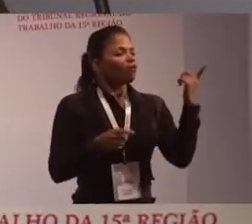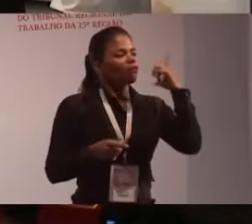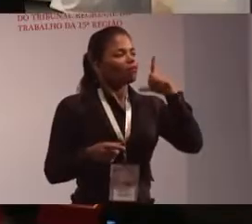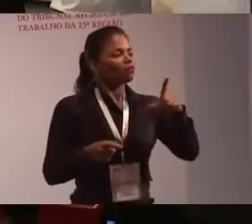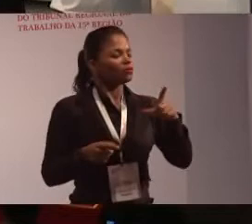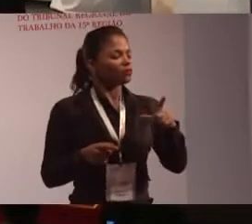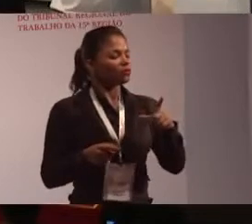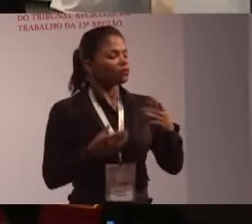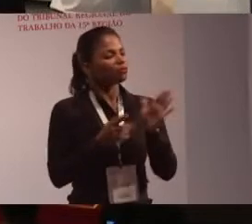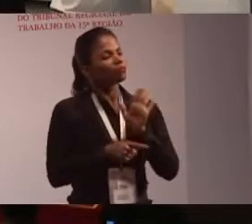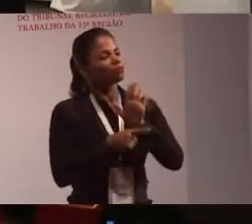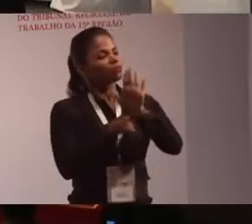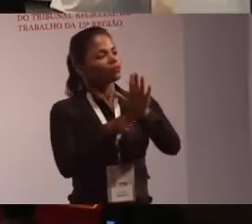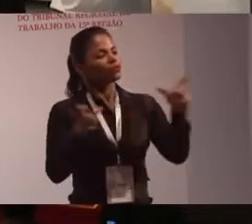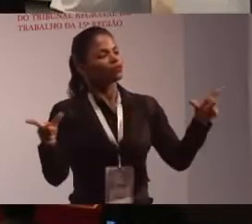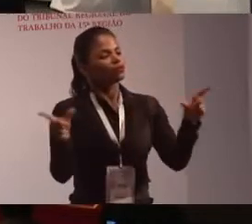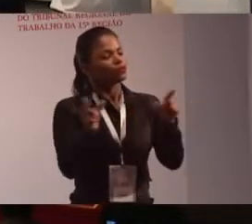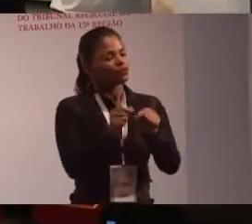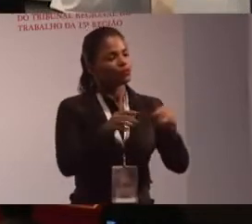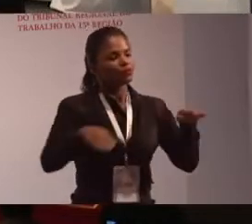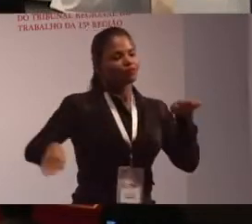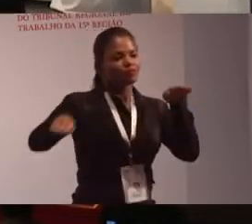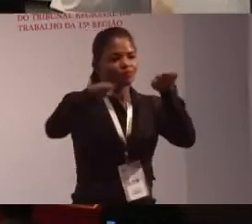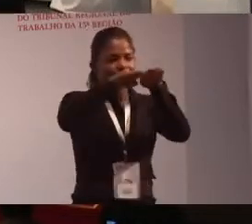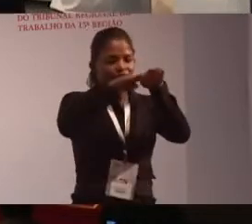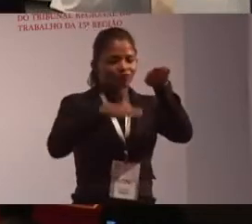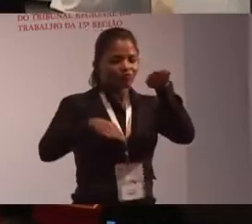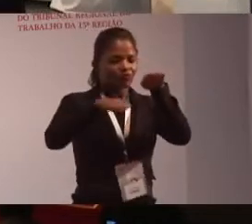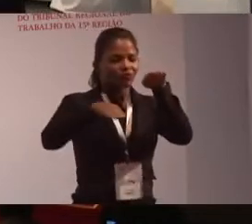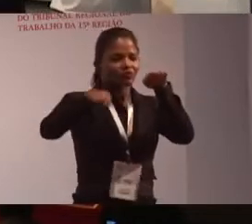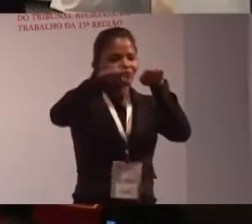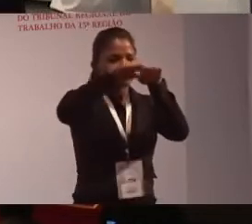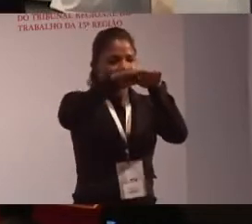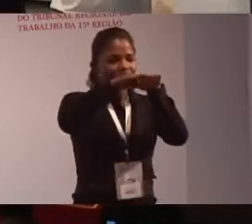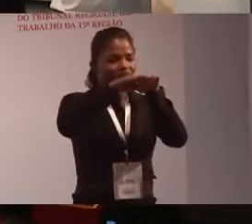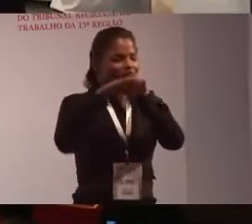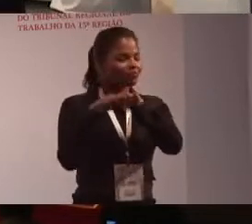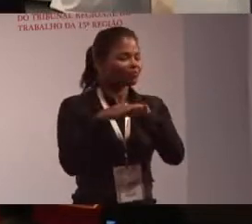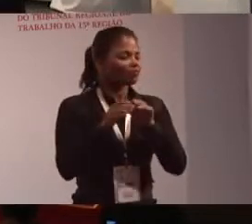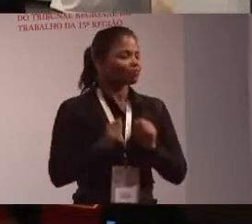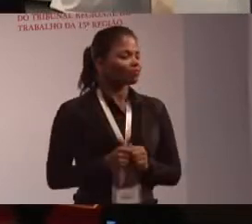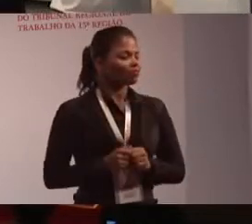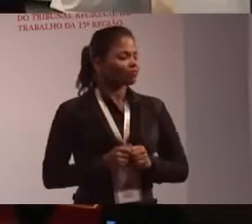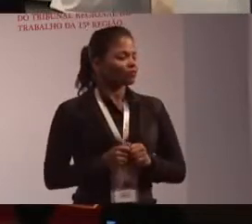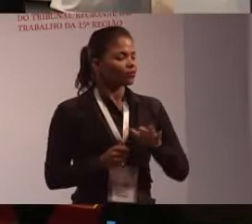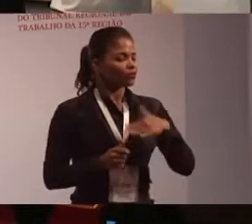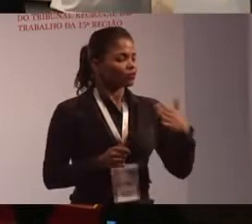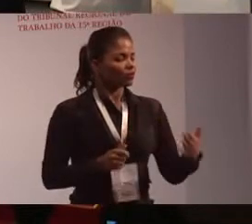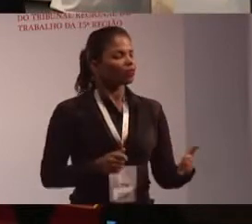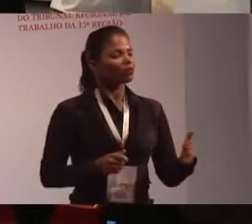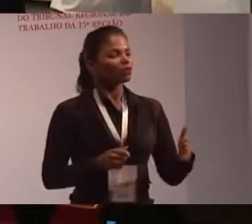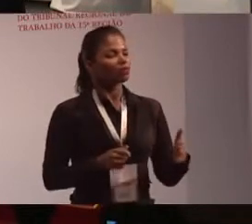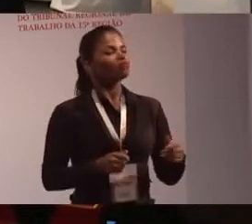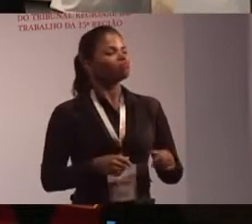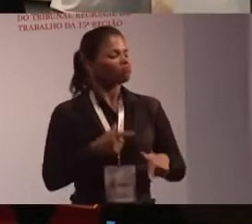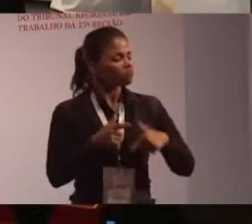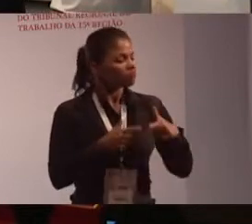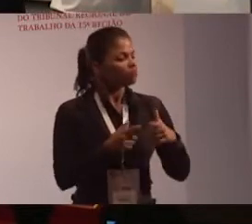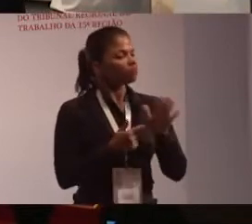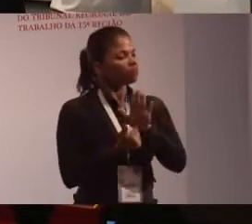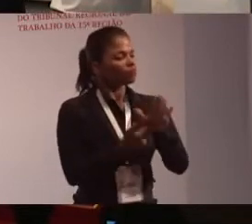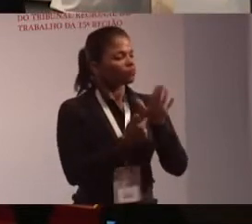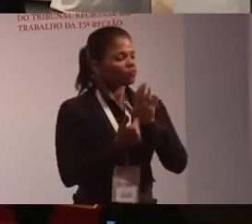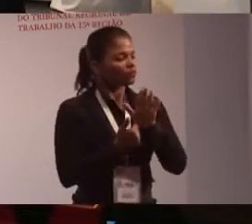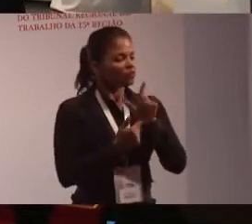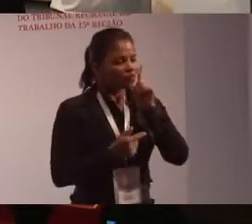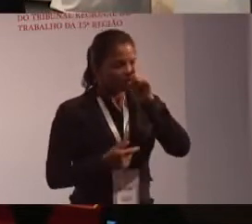possa contribuir para a redução das desigualdades e para um desenvolvimento mais sustentável. Tá? Do outro lado, os desafios, né? A gente já